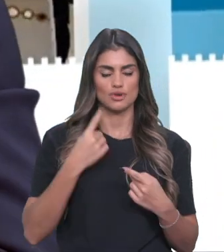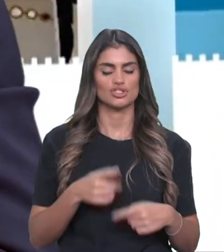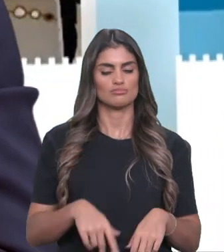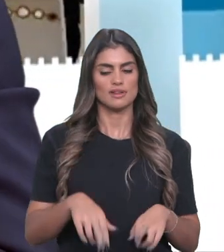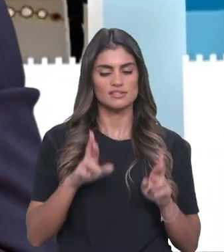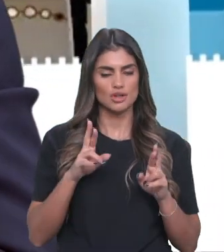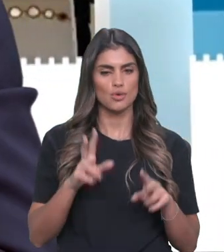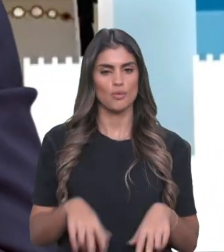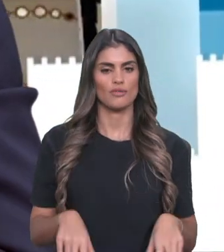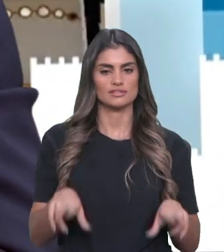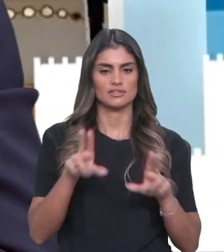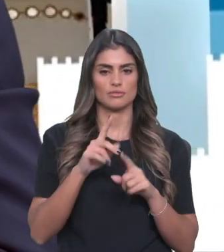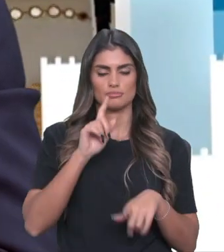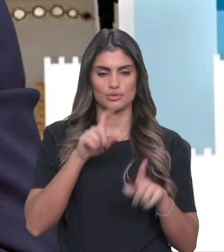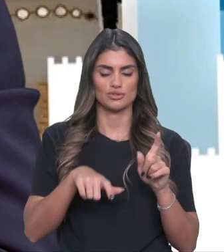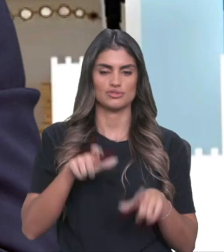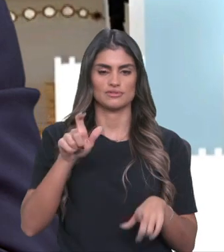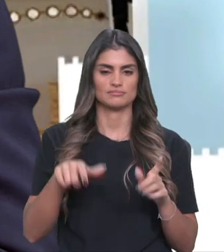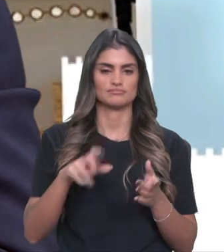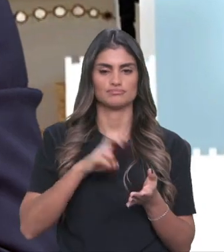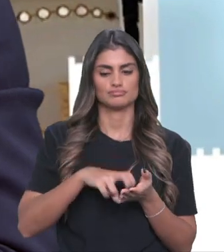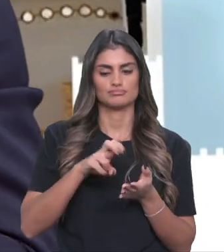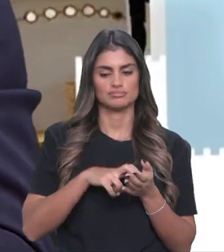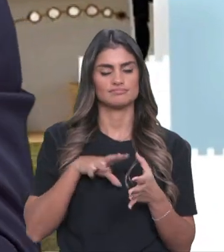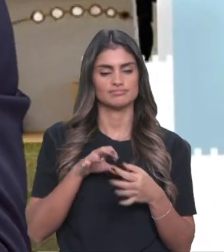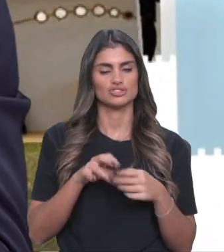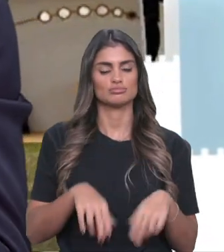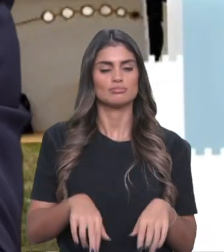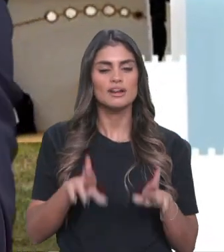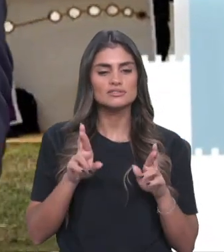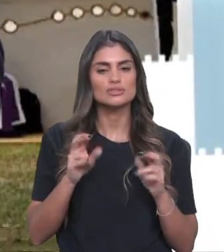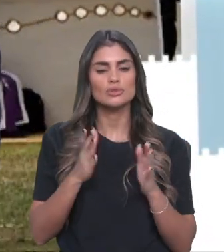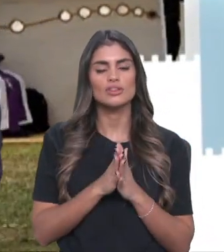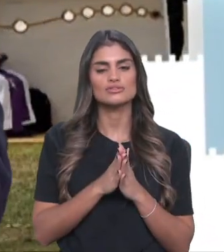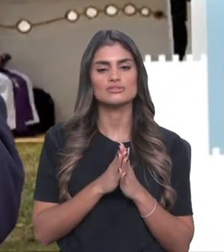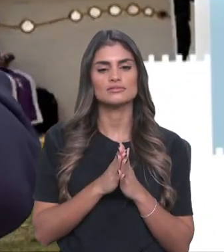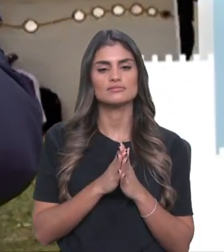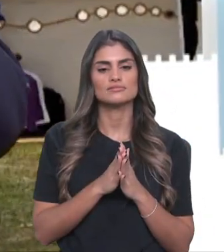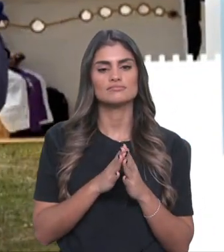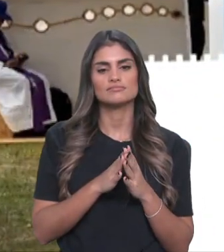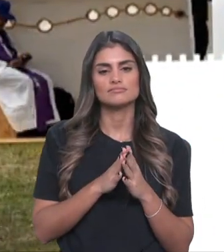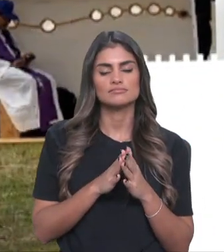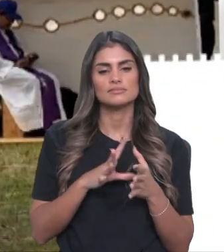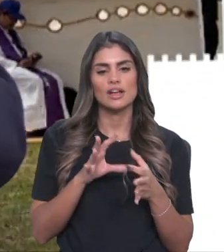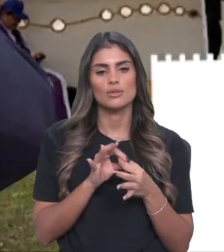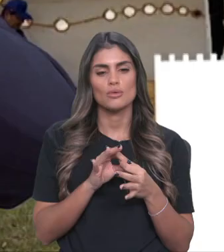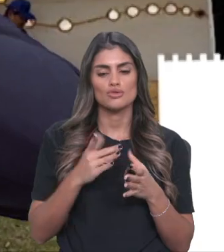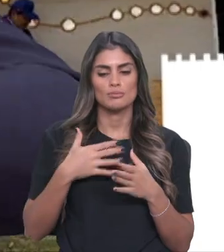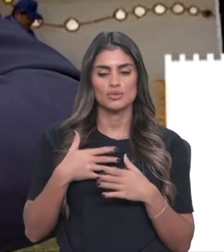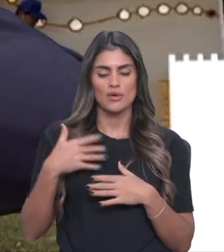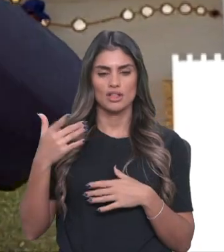de renovação como peregrinos de esperança, e que todas as dimensões, a parte doutrinal,